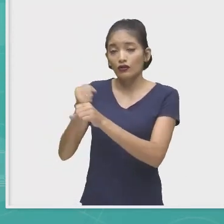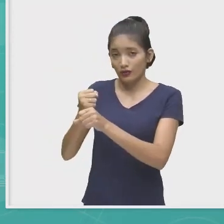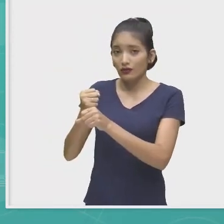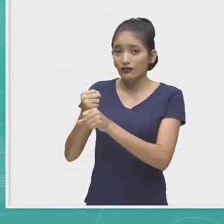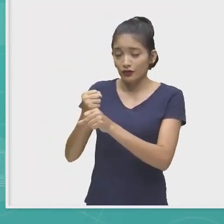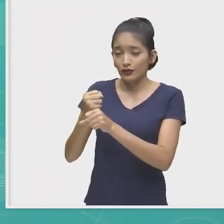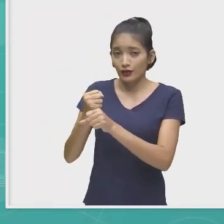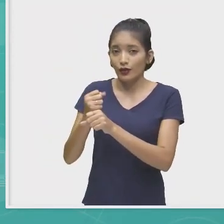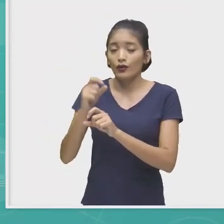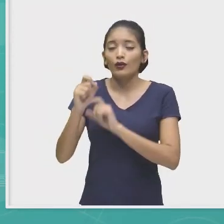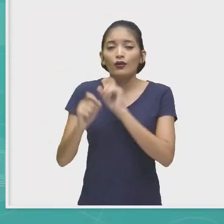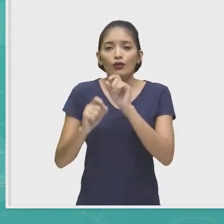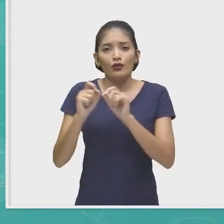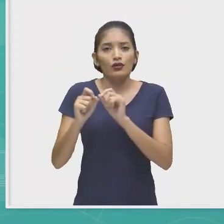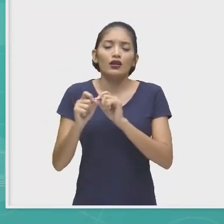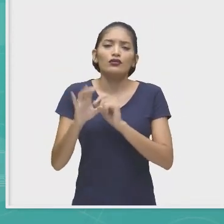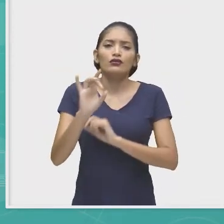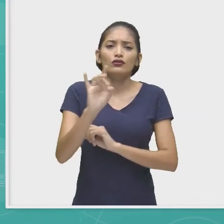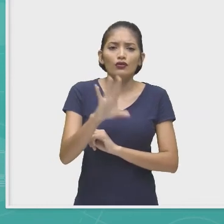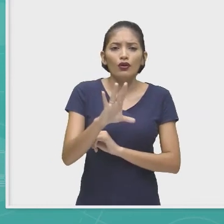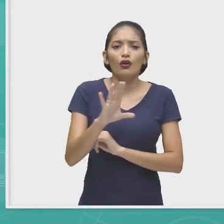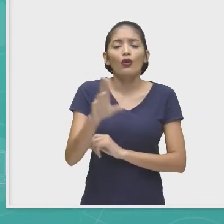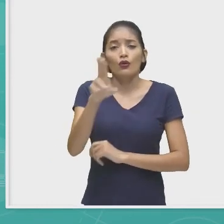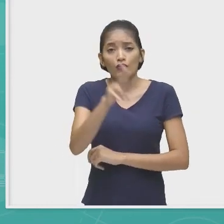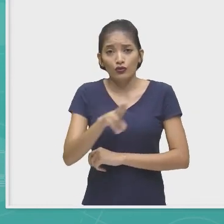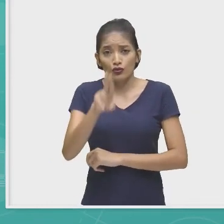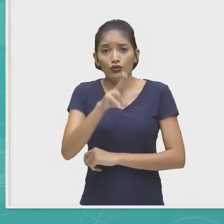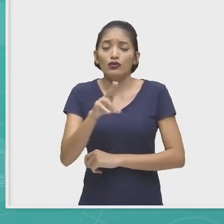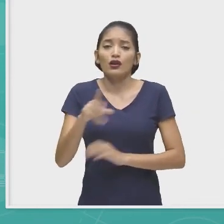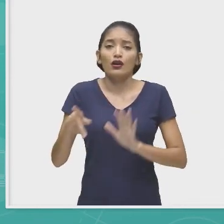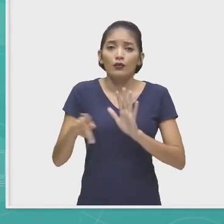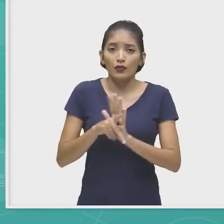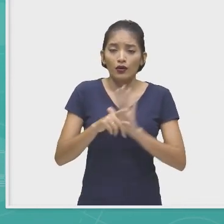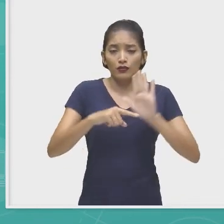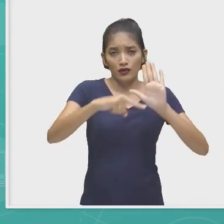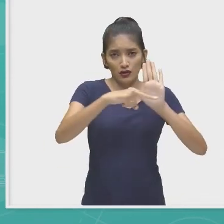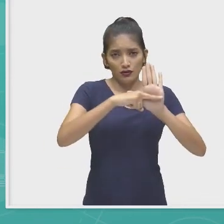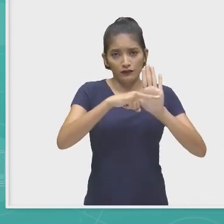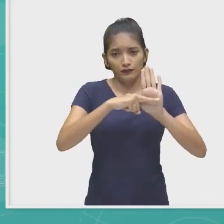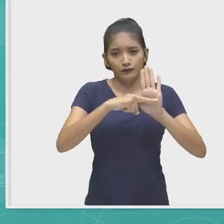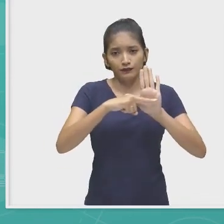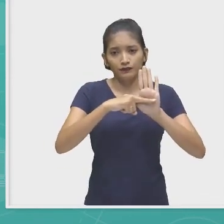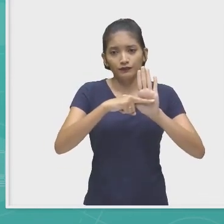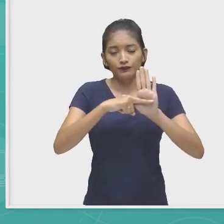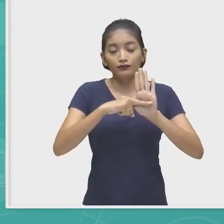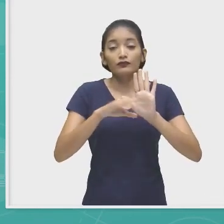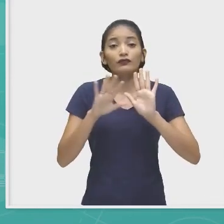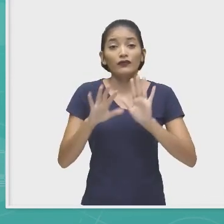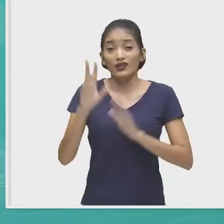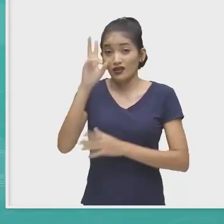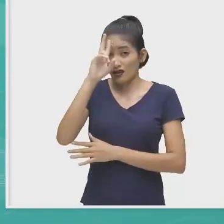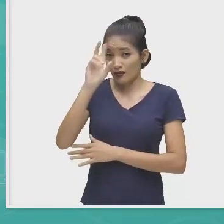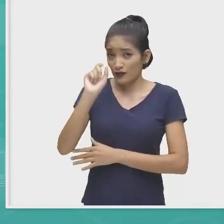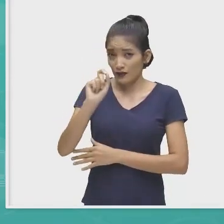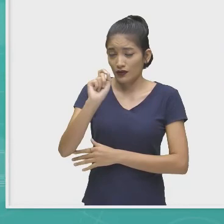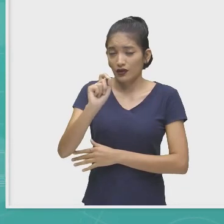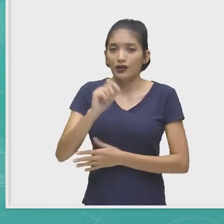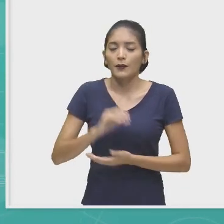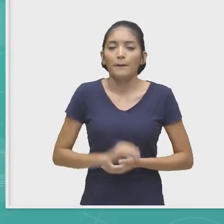Nesse caso, você já vai utilizar a operação de subtração. Lembrando-vos que